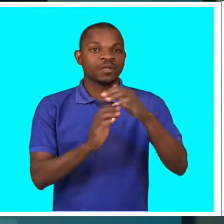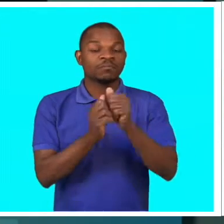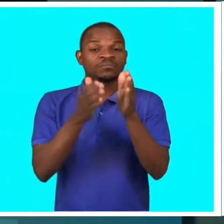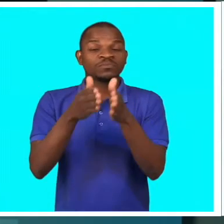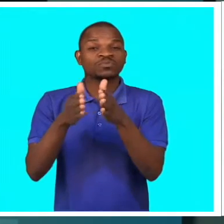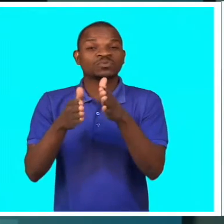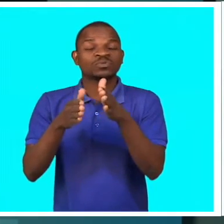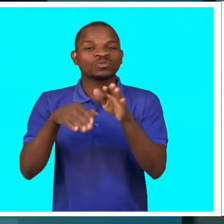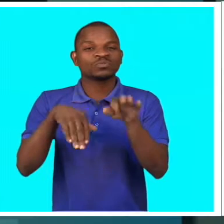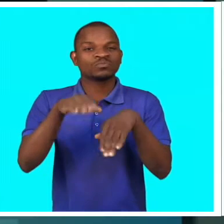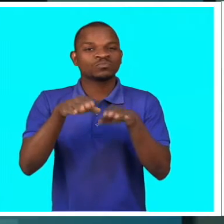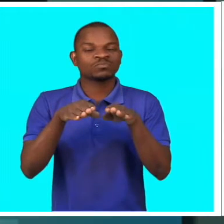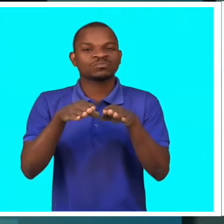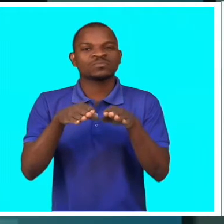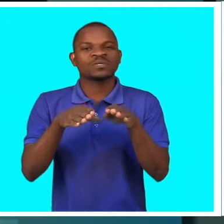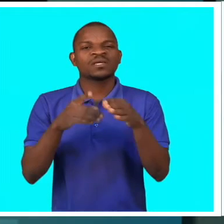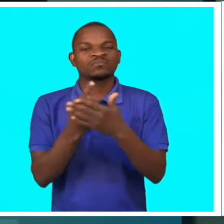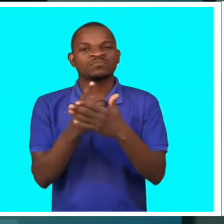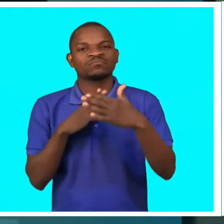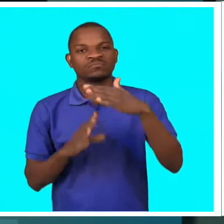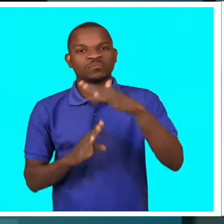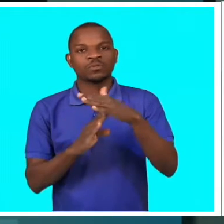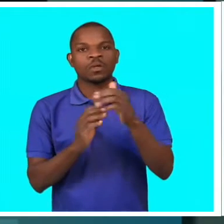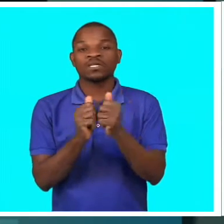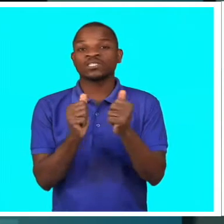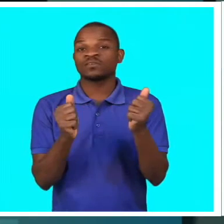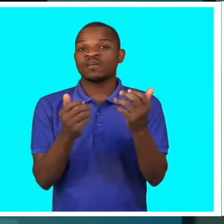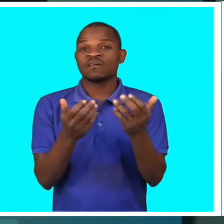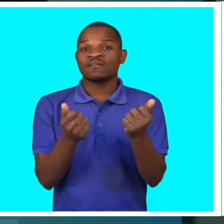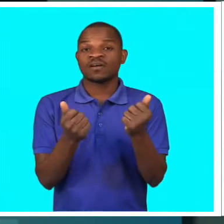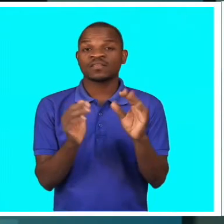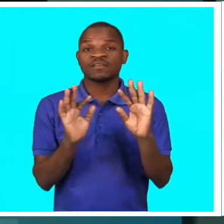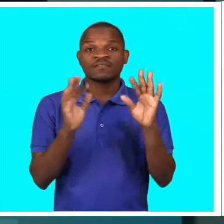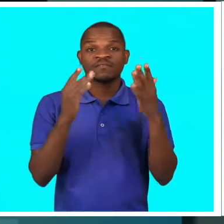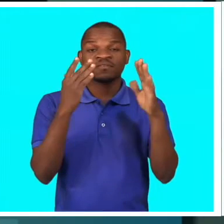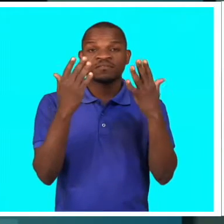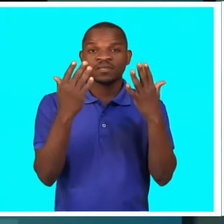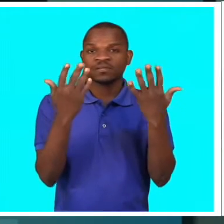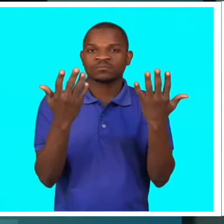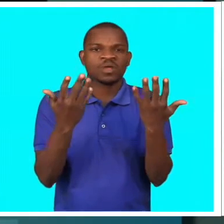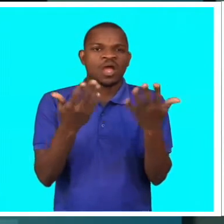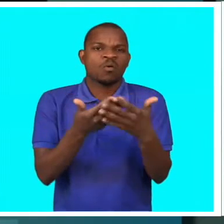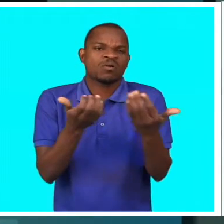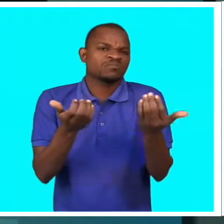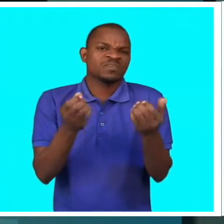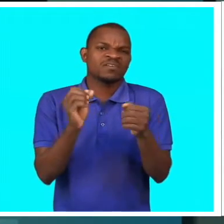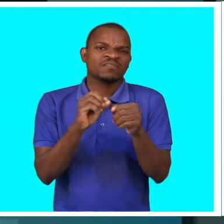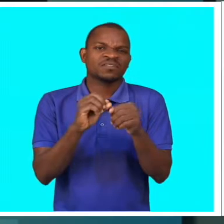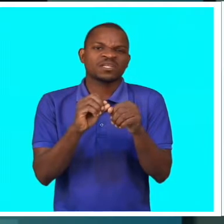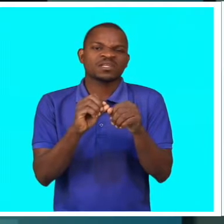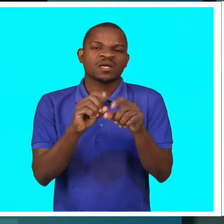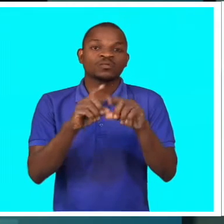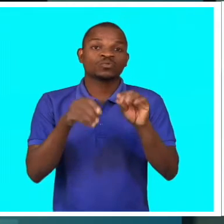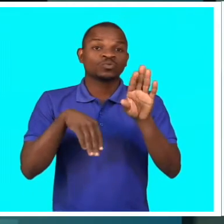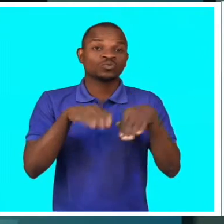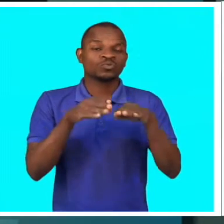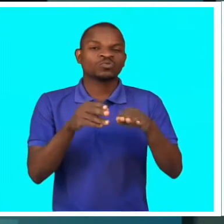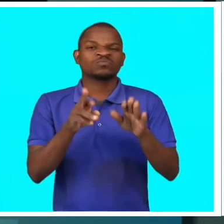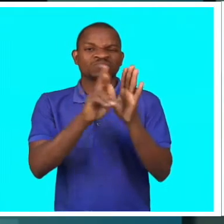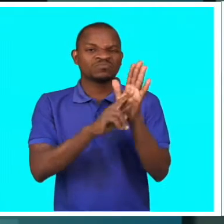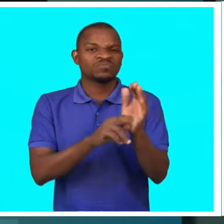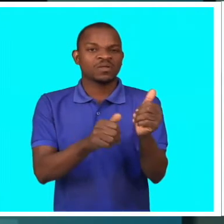A meta do jogador, por quê? Não é fácil hoje você viver na sociedade em que nós vivemos para ter um jogador